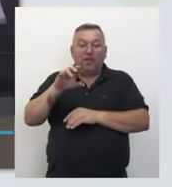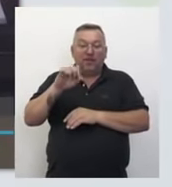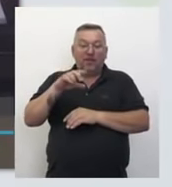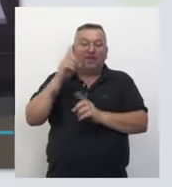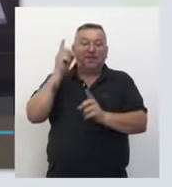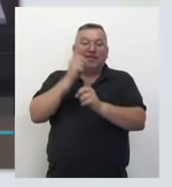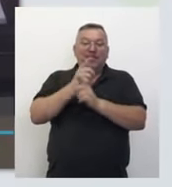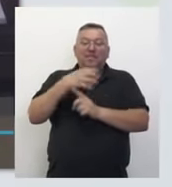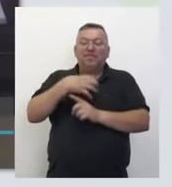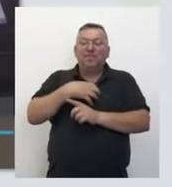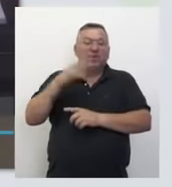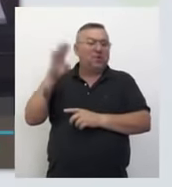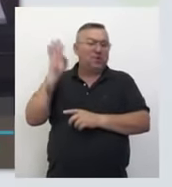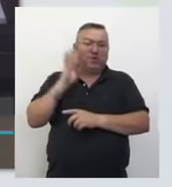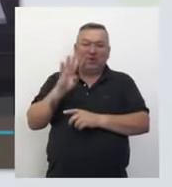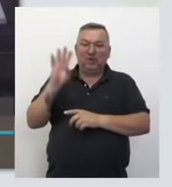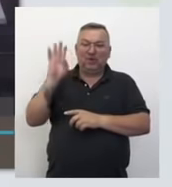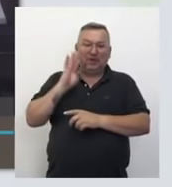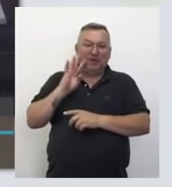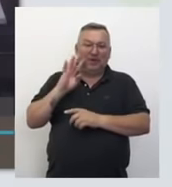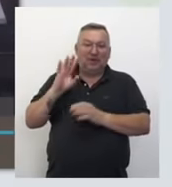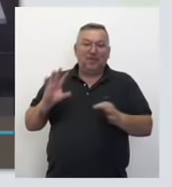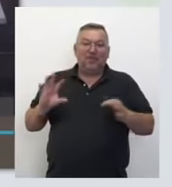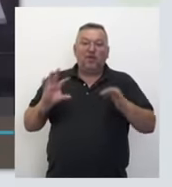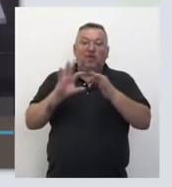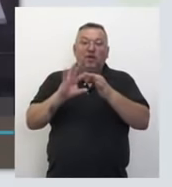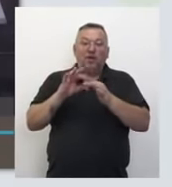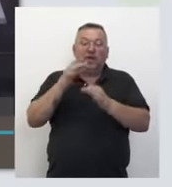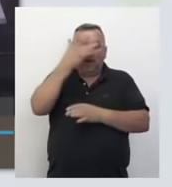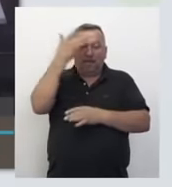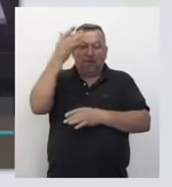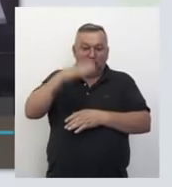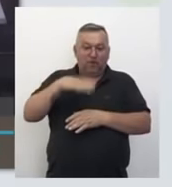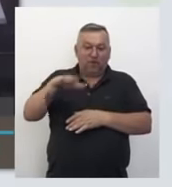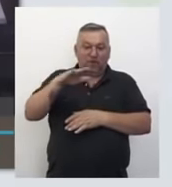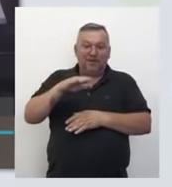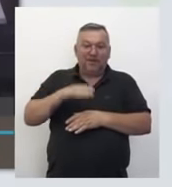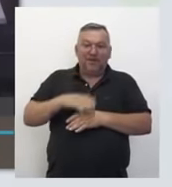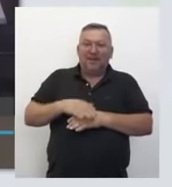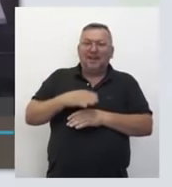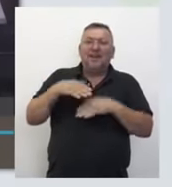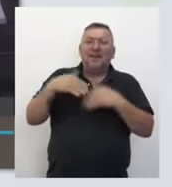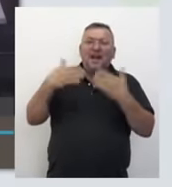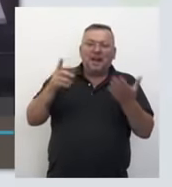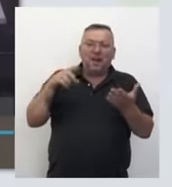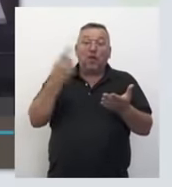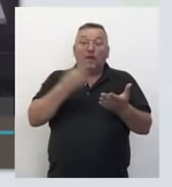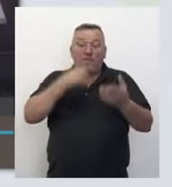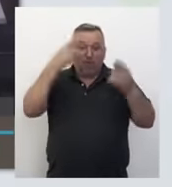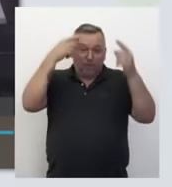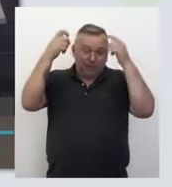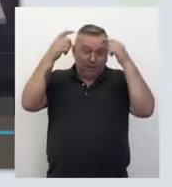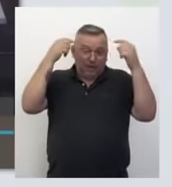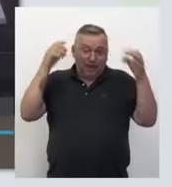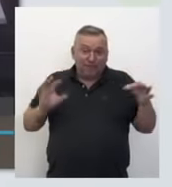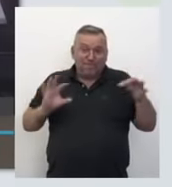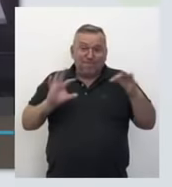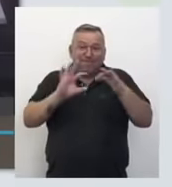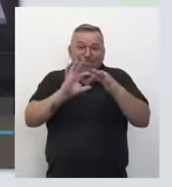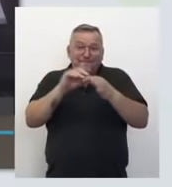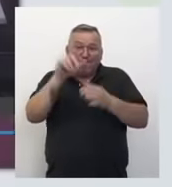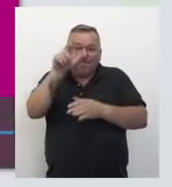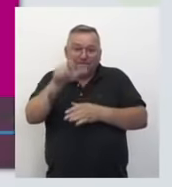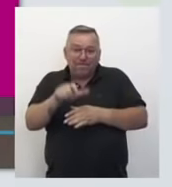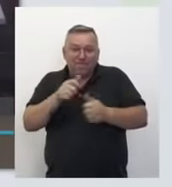maneira muito criativa de conectar as pessoas. E aí, o que nós vamos criar para conectar e aproximar mais